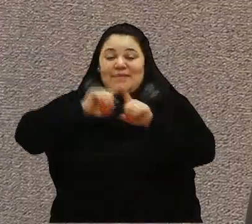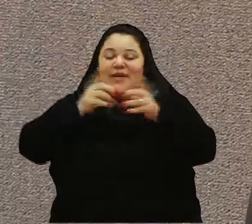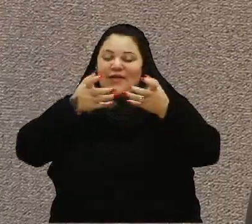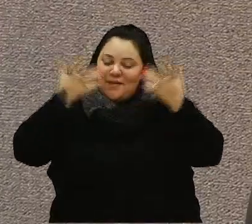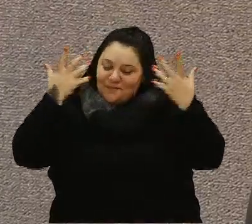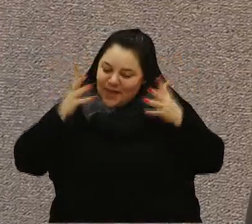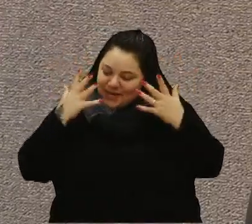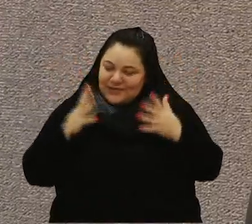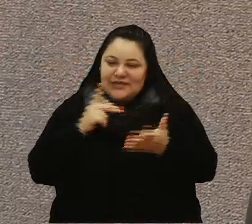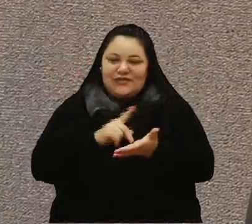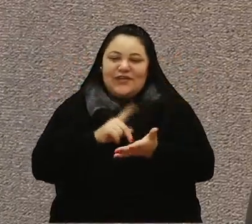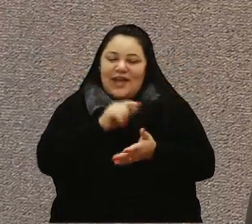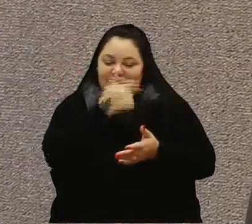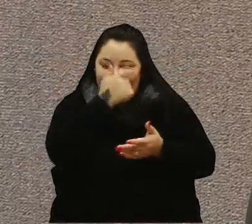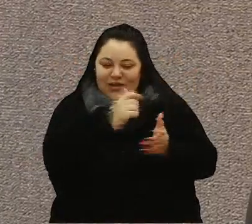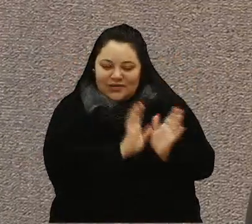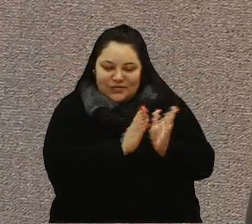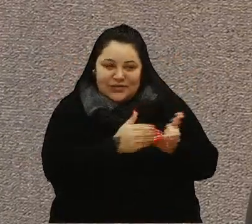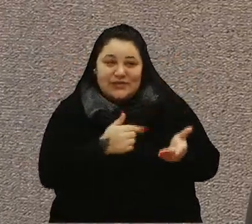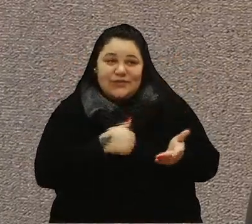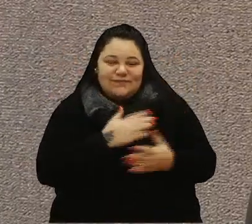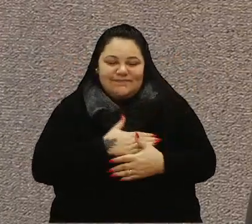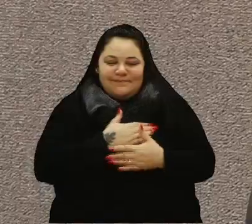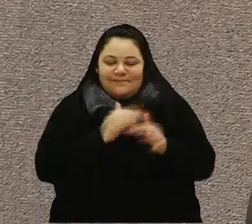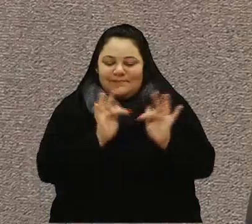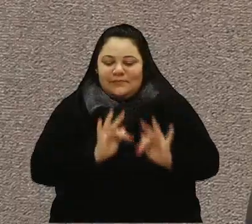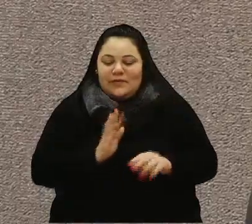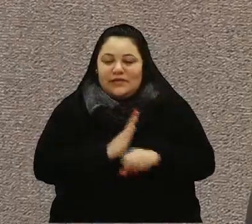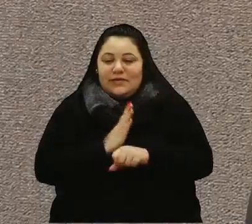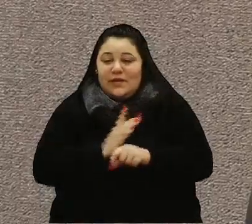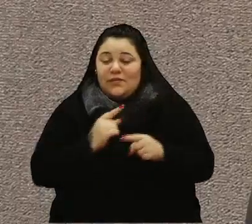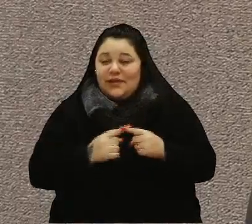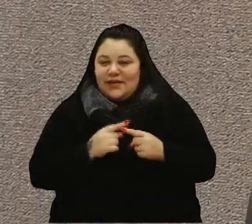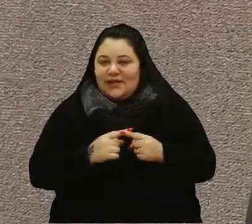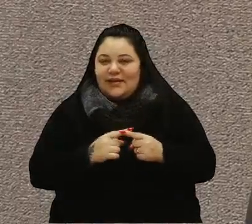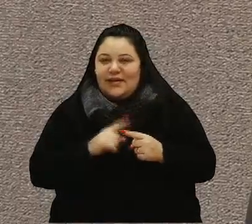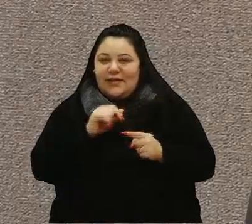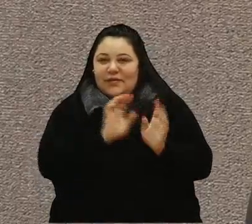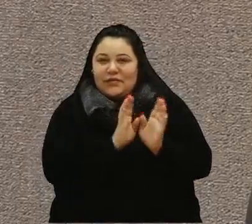acho que essa comissão, e eu estou muito feliz de participar dela, porque essa é uma comissão que